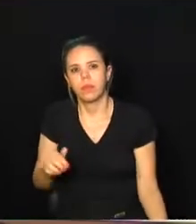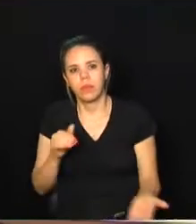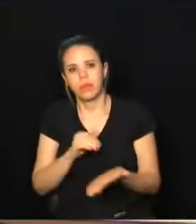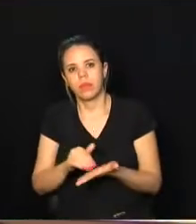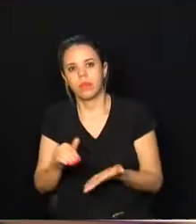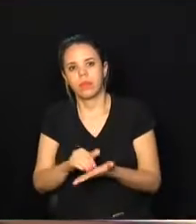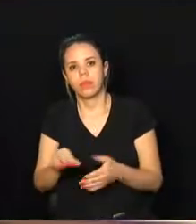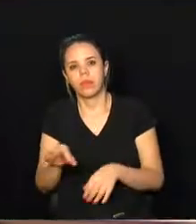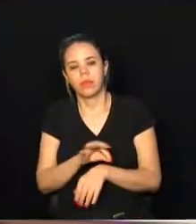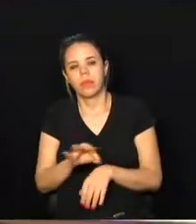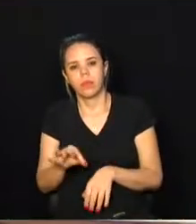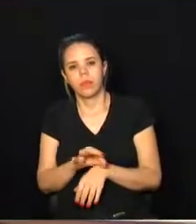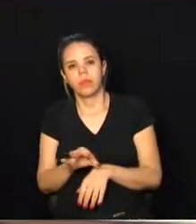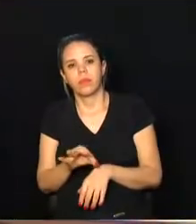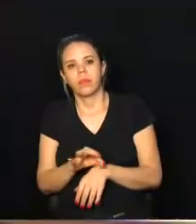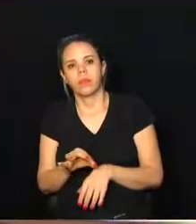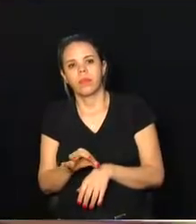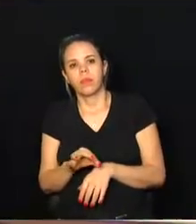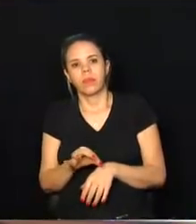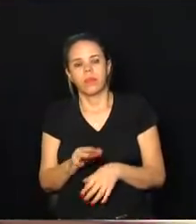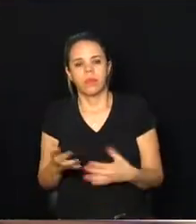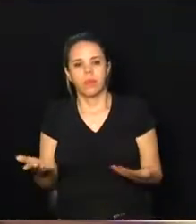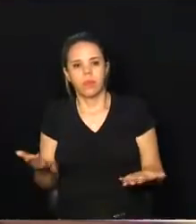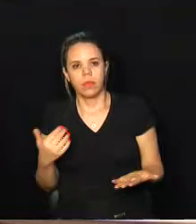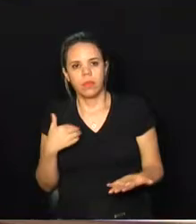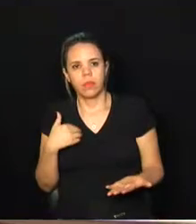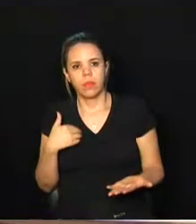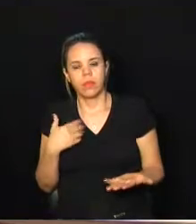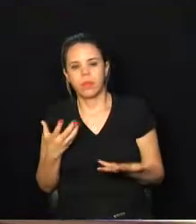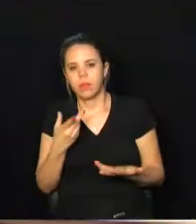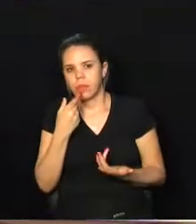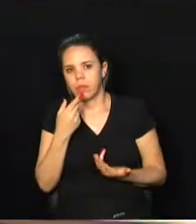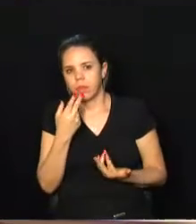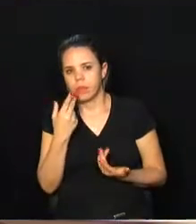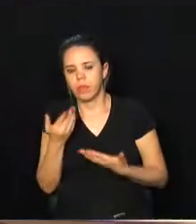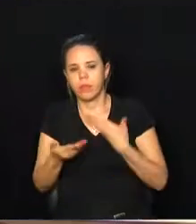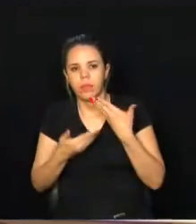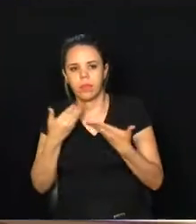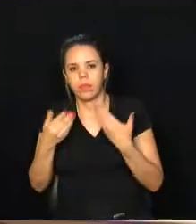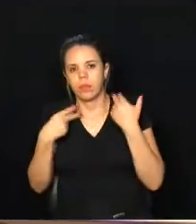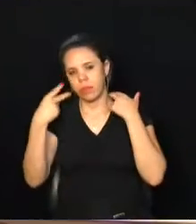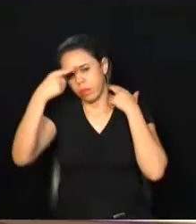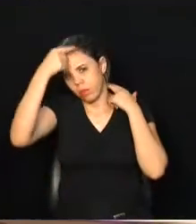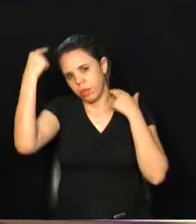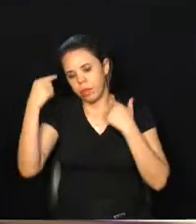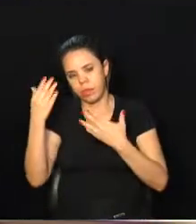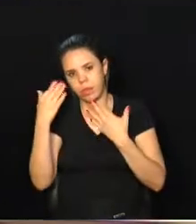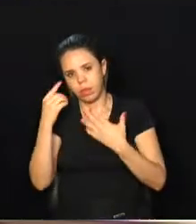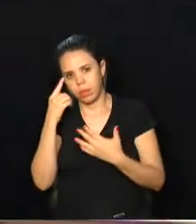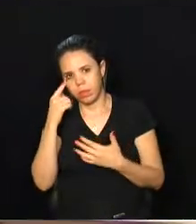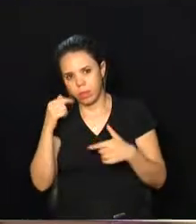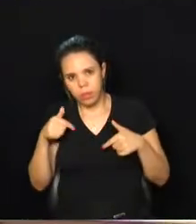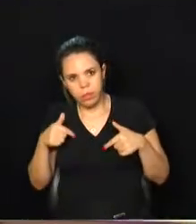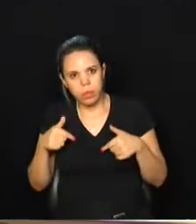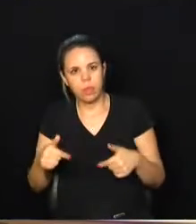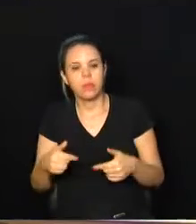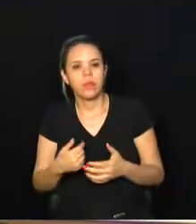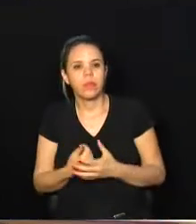Arquitetura. E, assim, eu também quero elogiar o Paulo e agradecer pela